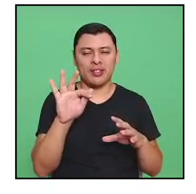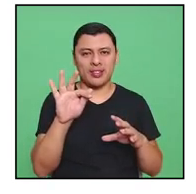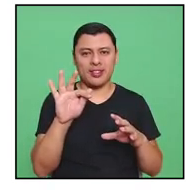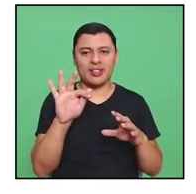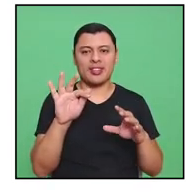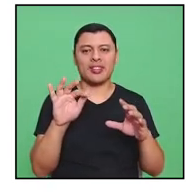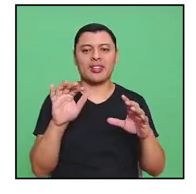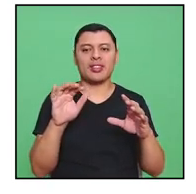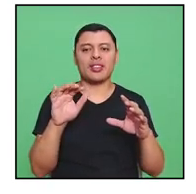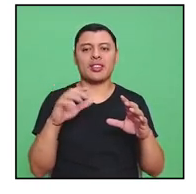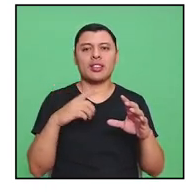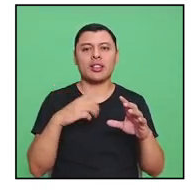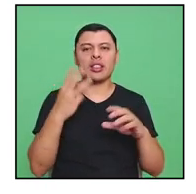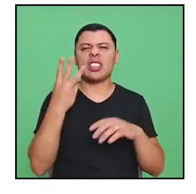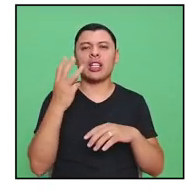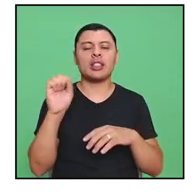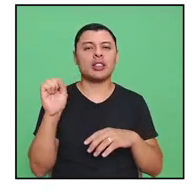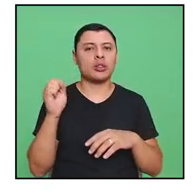de 3 segundos.